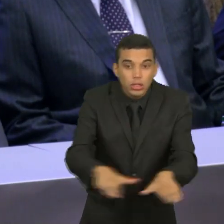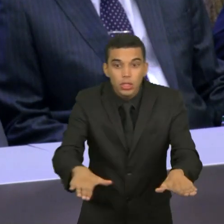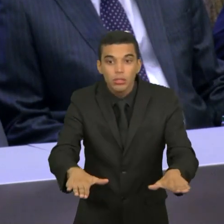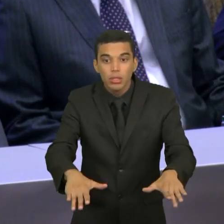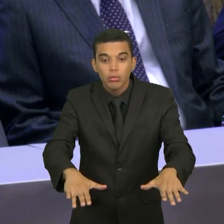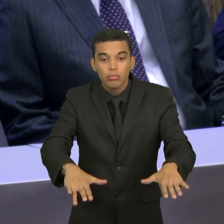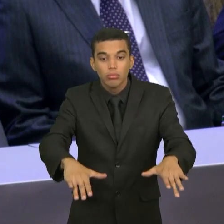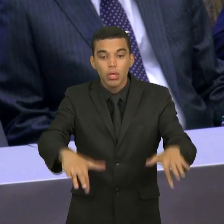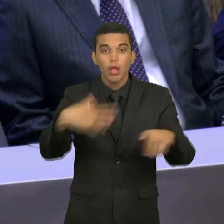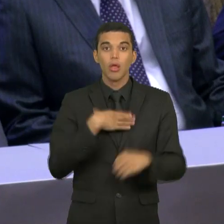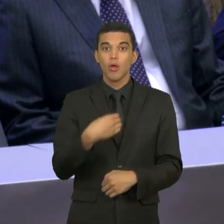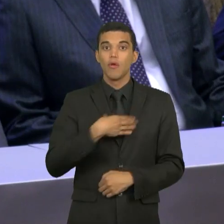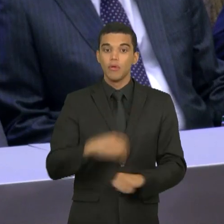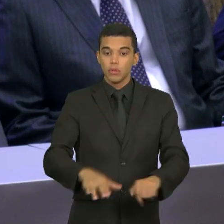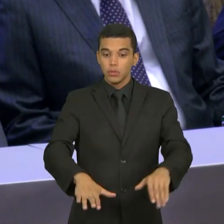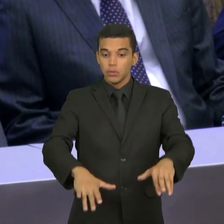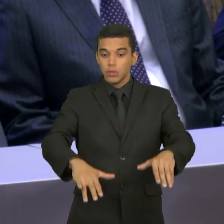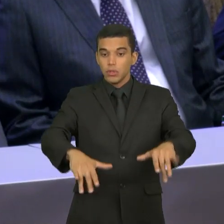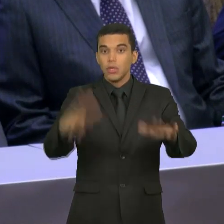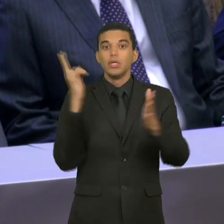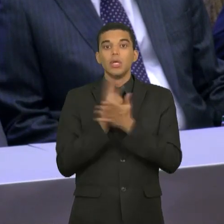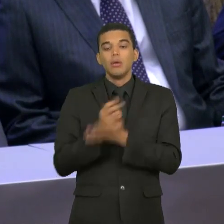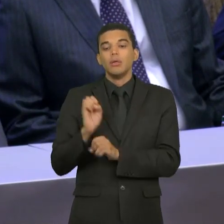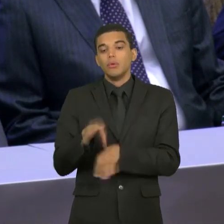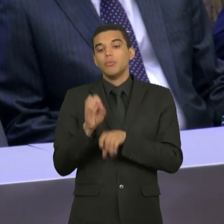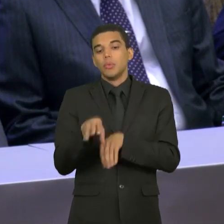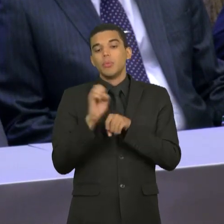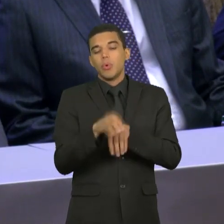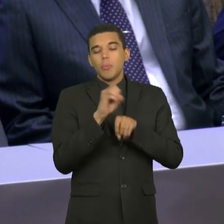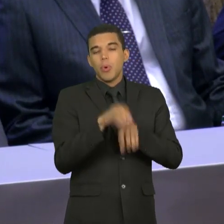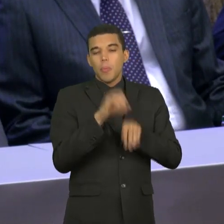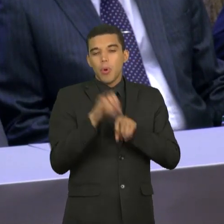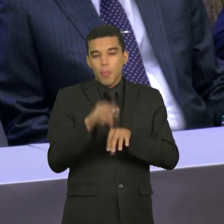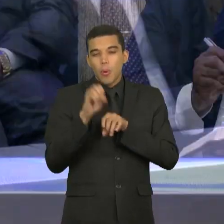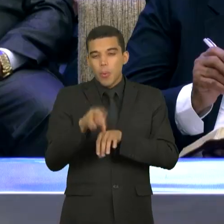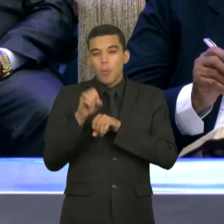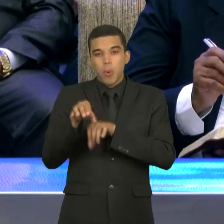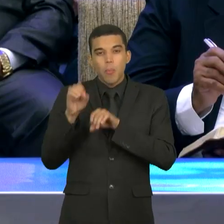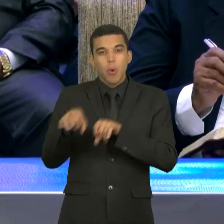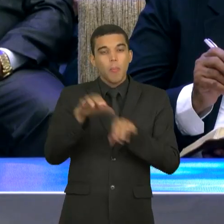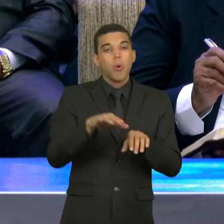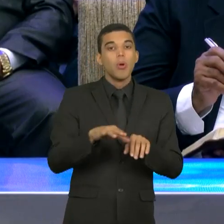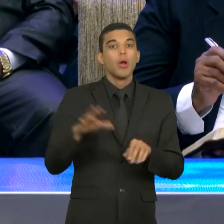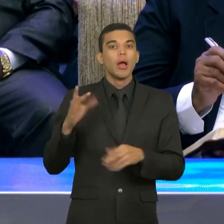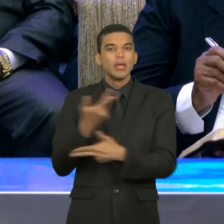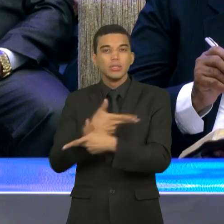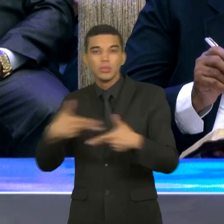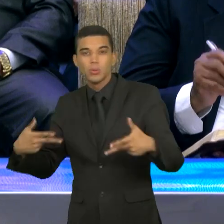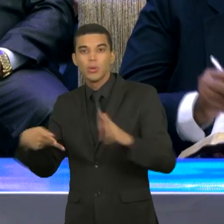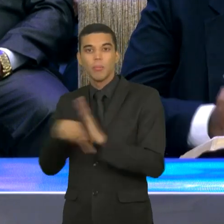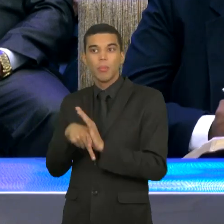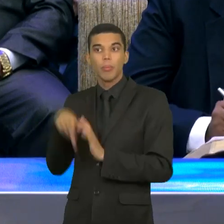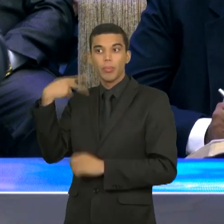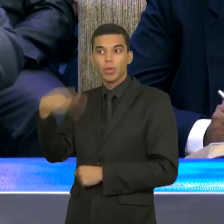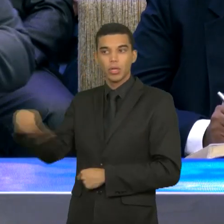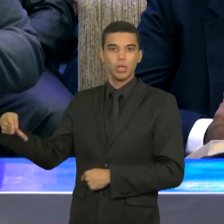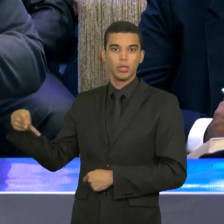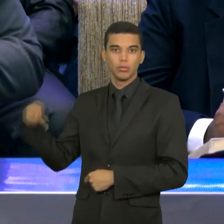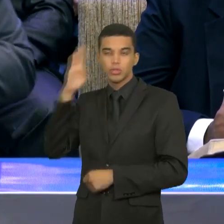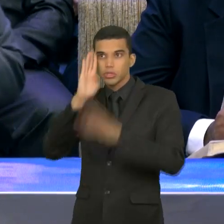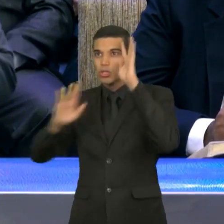fundamental ela vem sendo devagarinho alimentada com essas doutrinas progressistas